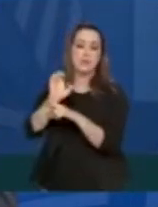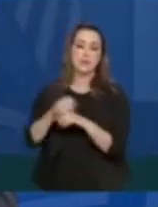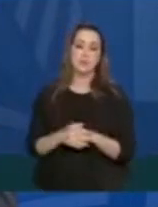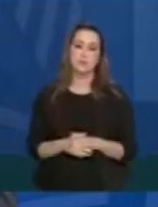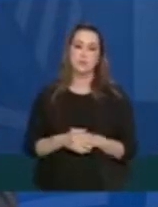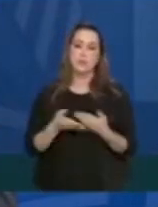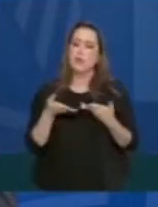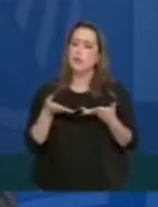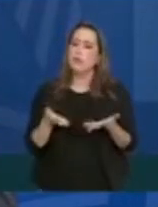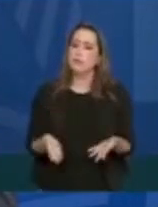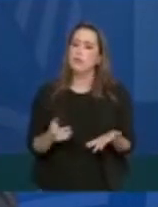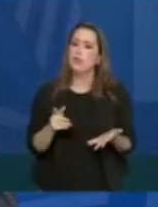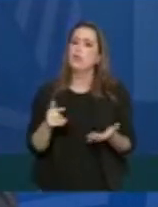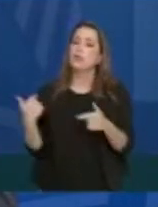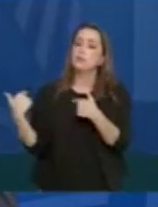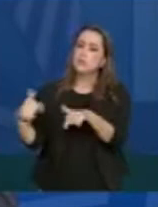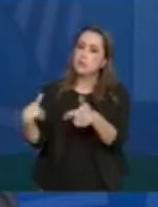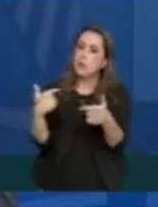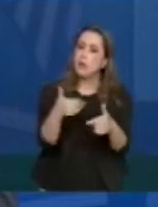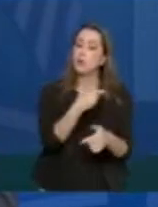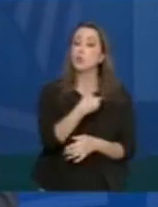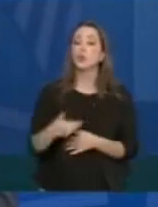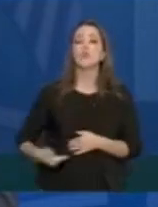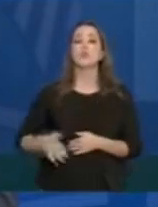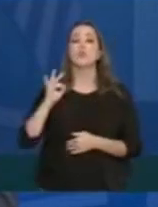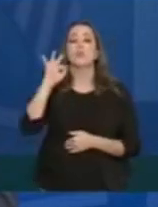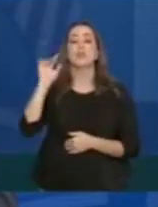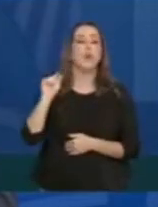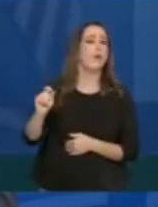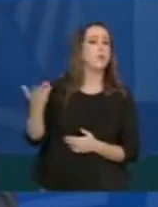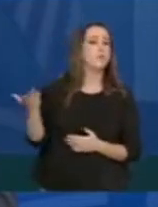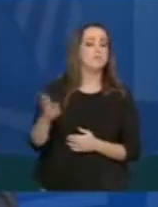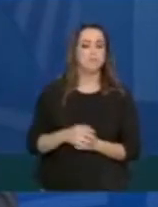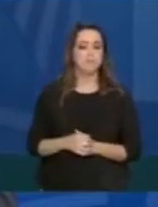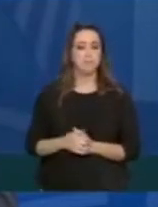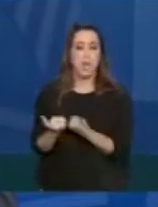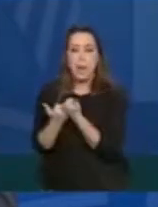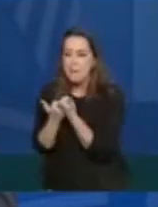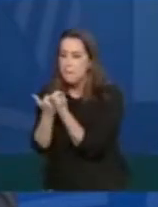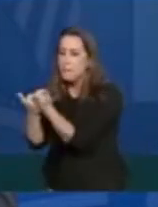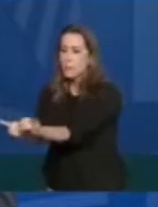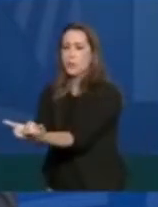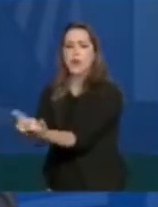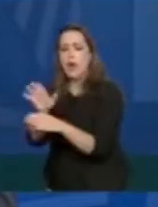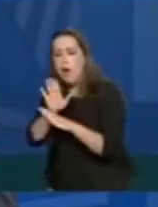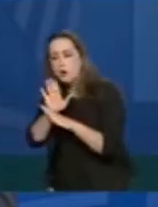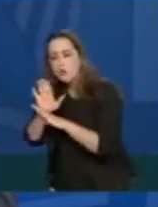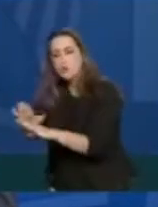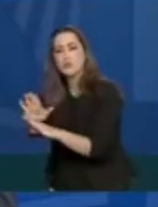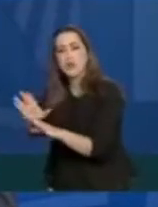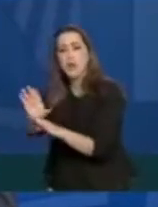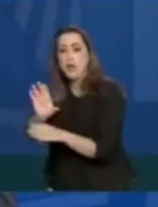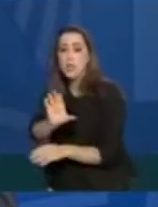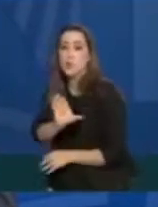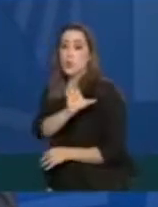E, nesse sentido, o papel do governo federal é apoiar, cooperar, coordenar,